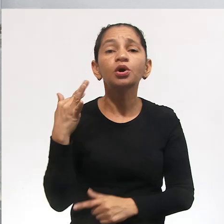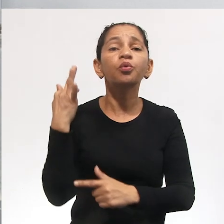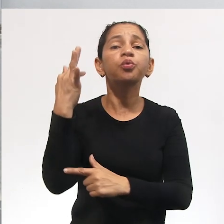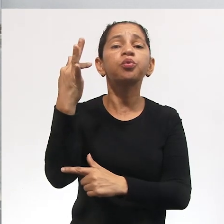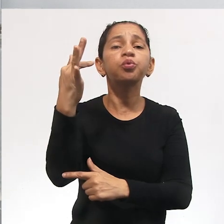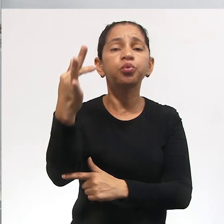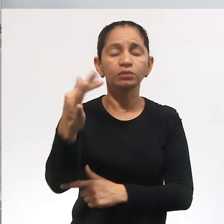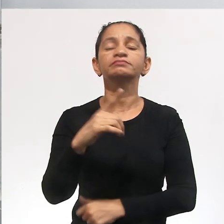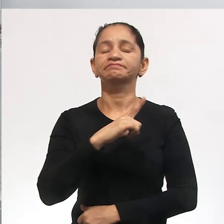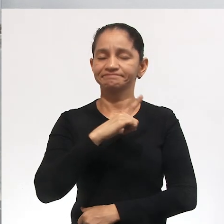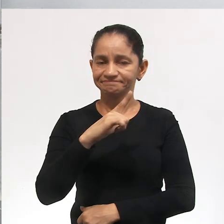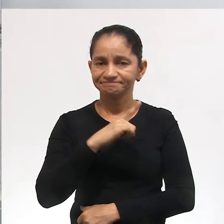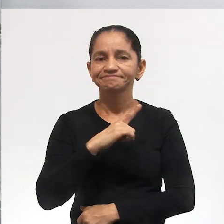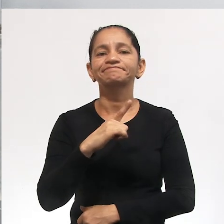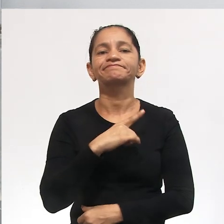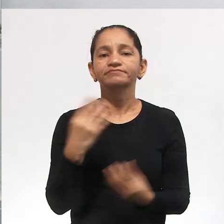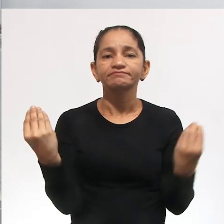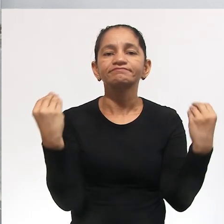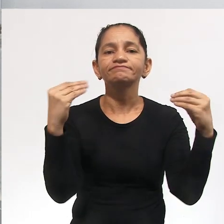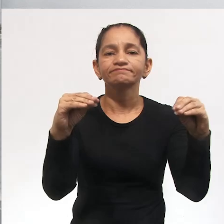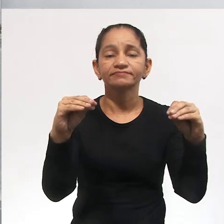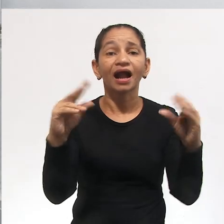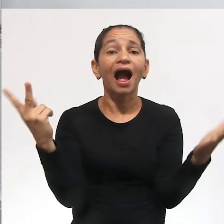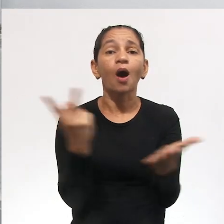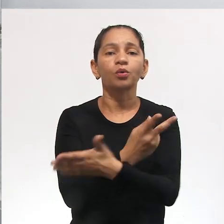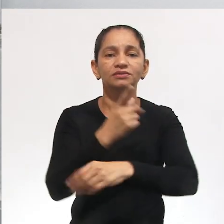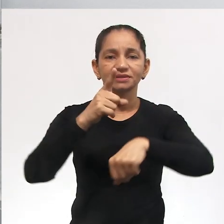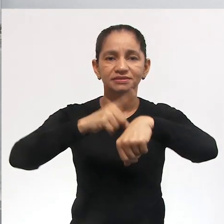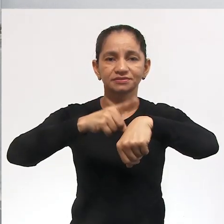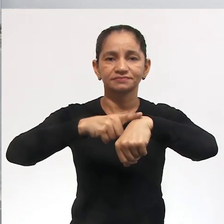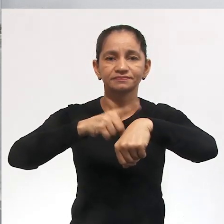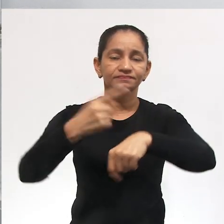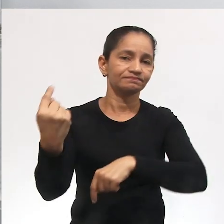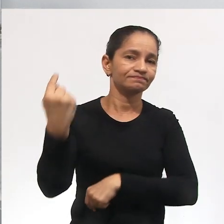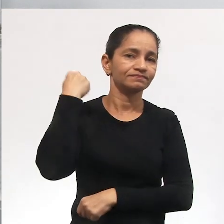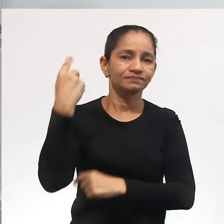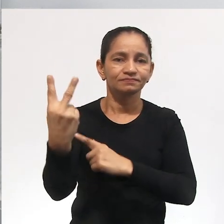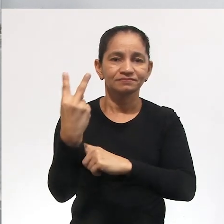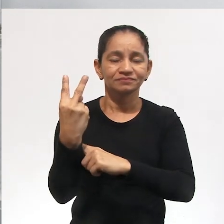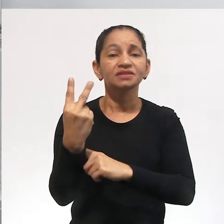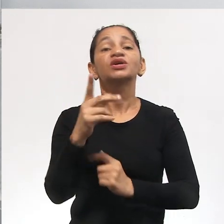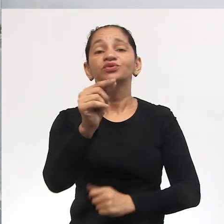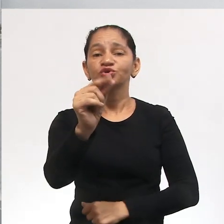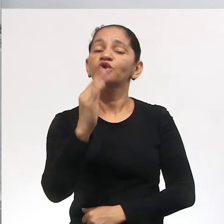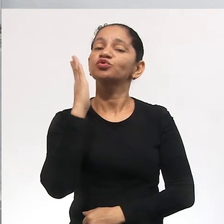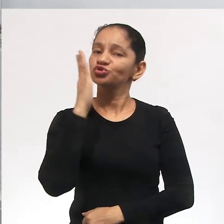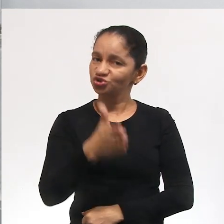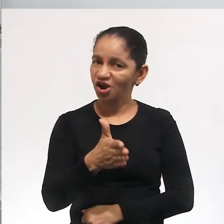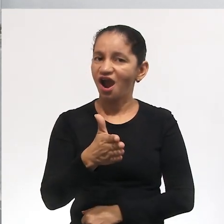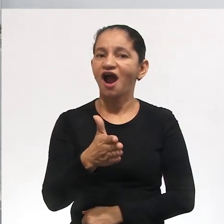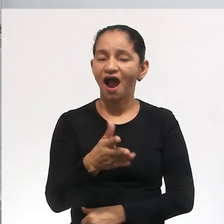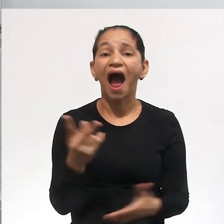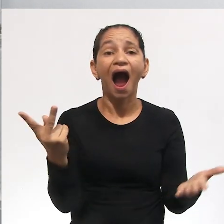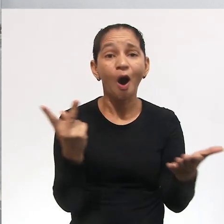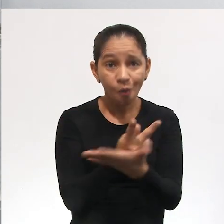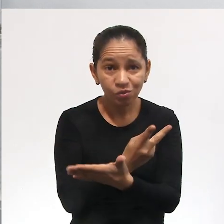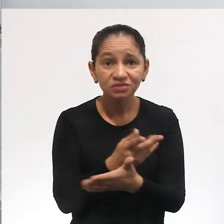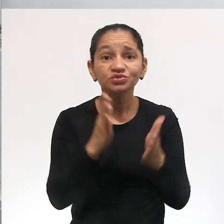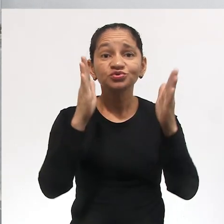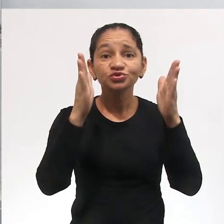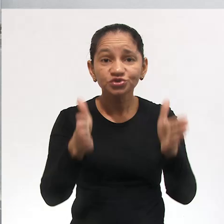precisa reconhecer porque o fato aconteceu. O fato aconteceu. Fatos acontecidos, aquilo